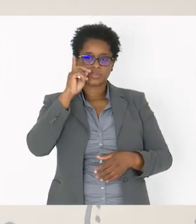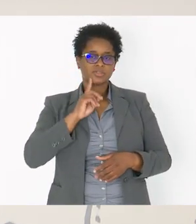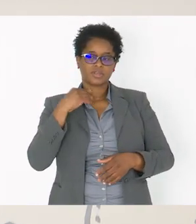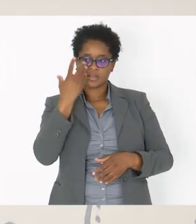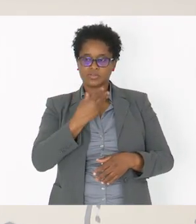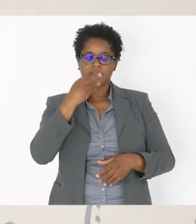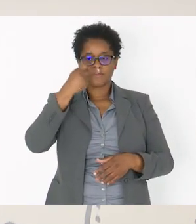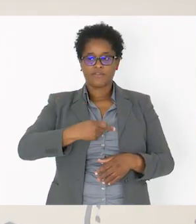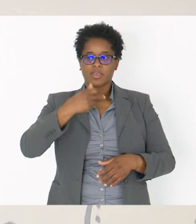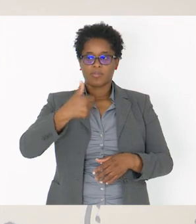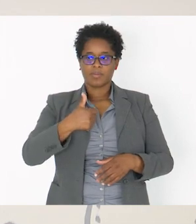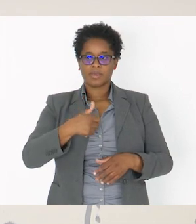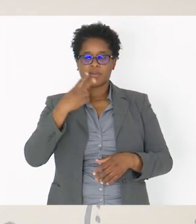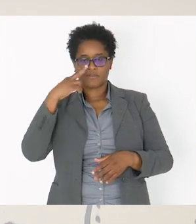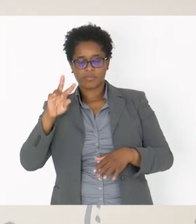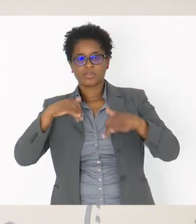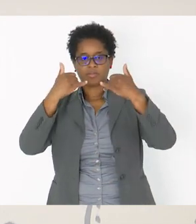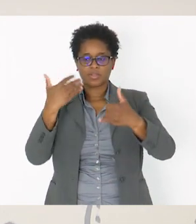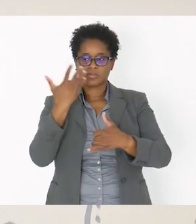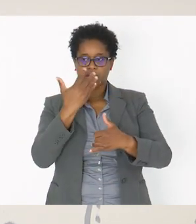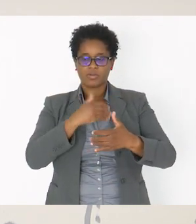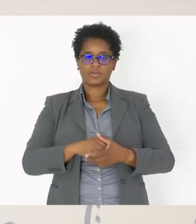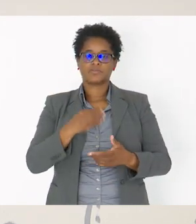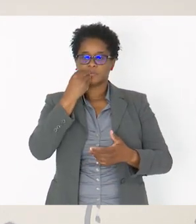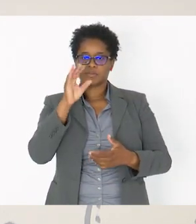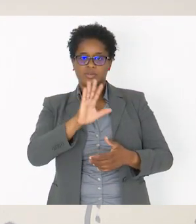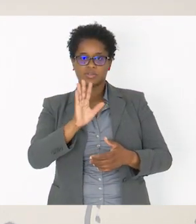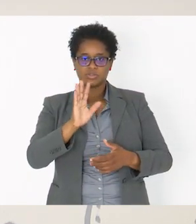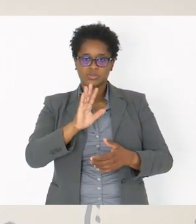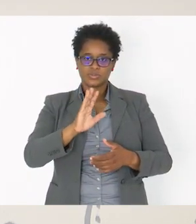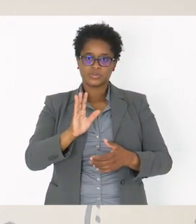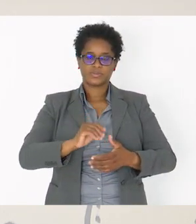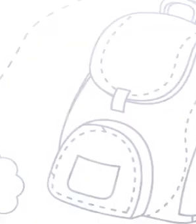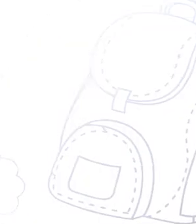alunos e alunas, fiquem bem. Vemo-nos na próxima aula. Beijinhos!